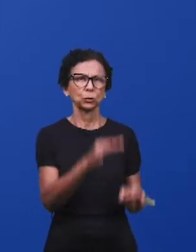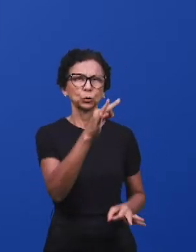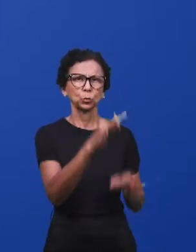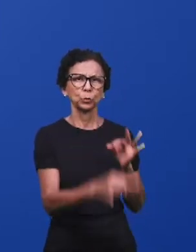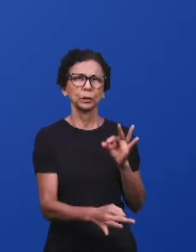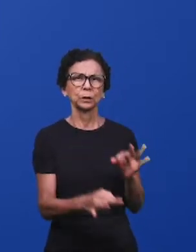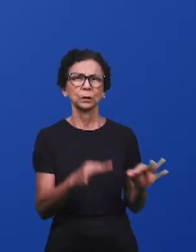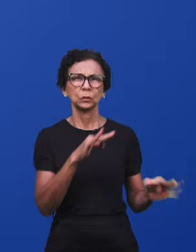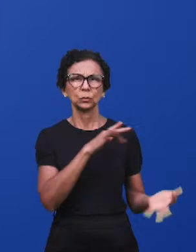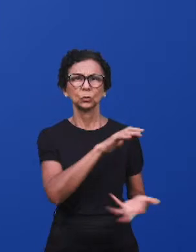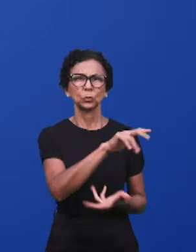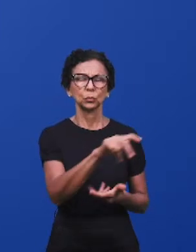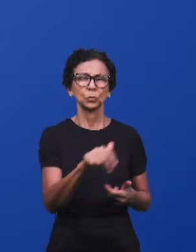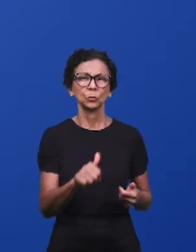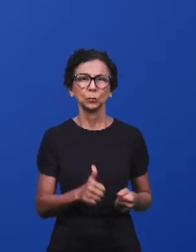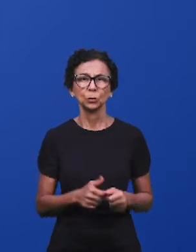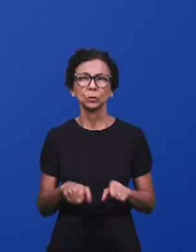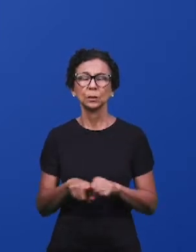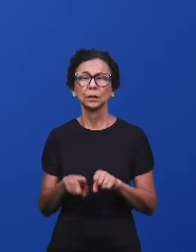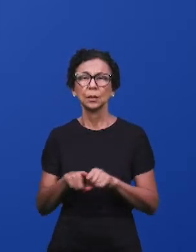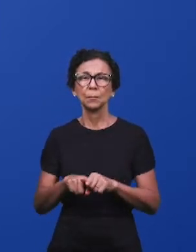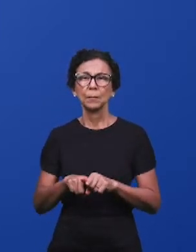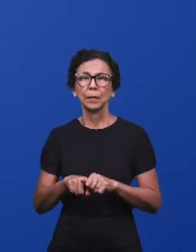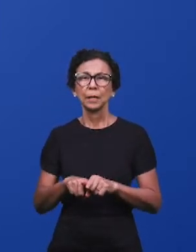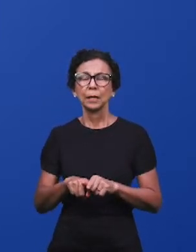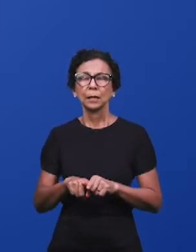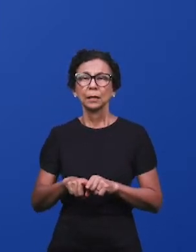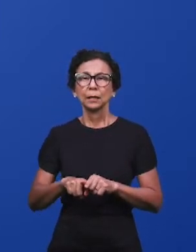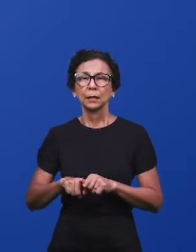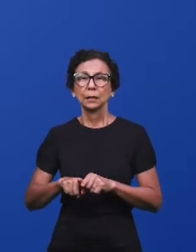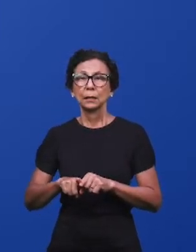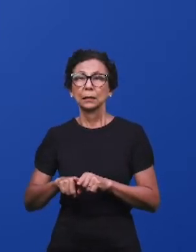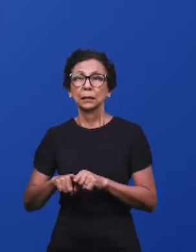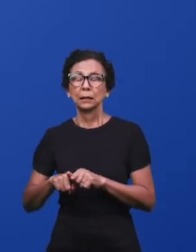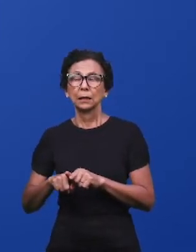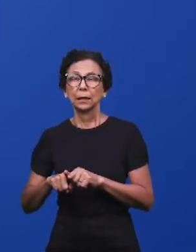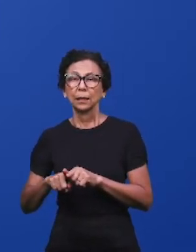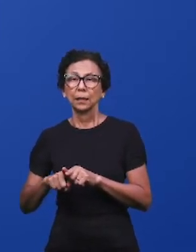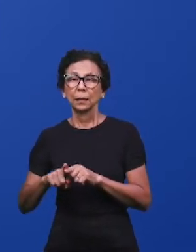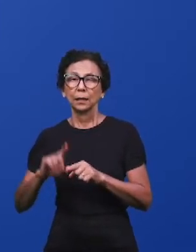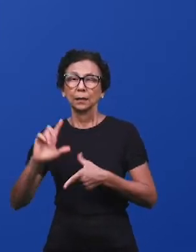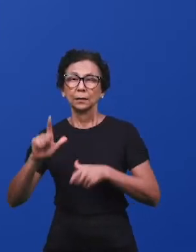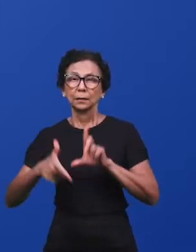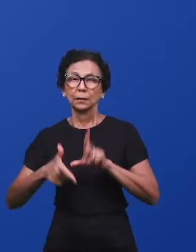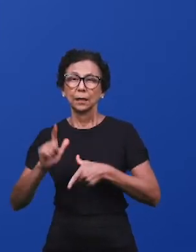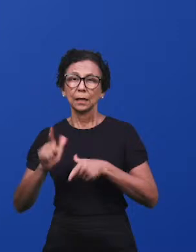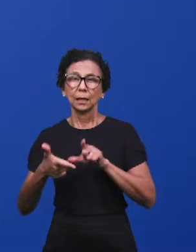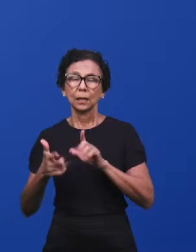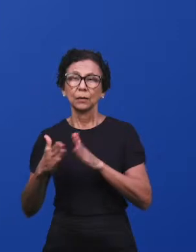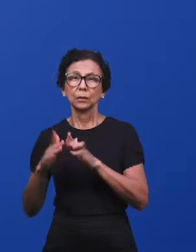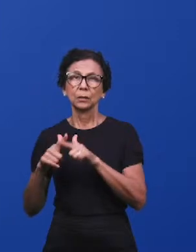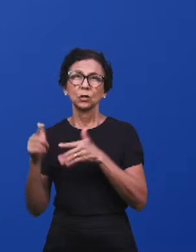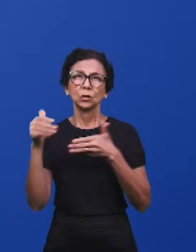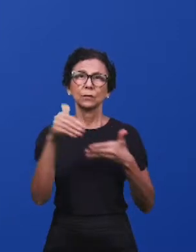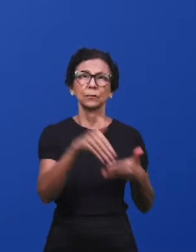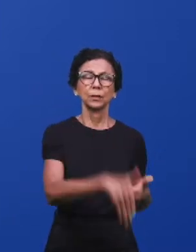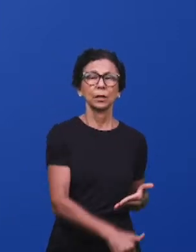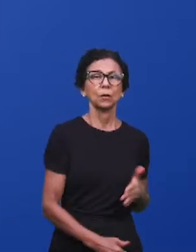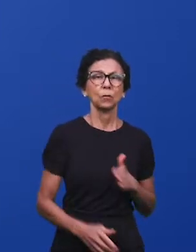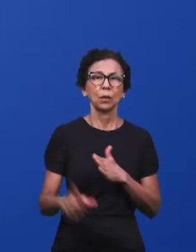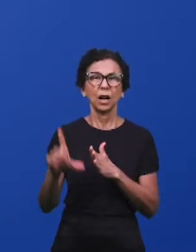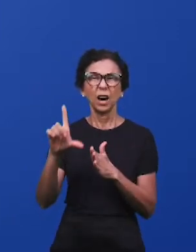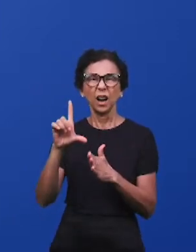em Israel. A expressão-chave é aflição tal qual nunca houve desde o princípio da criação, que Deus criou